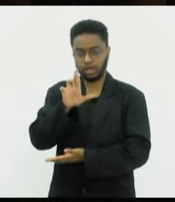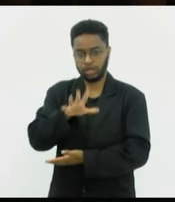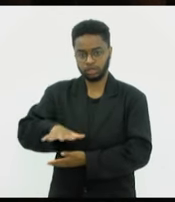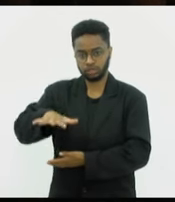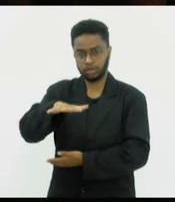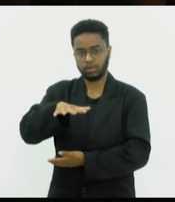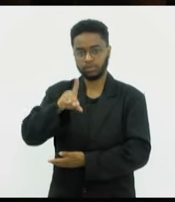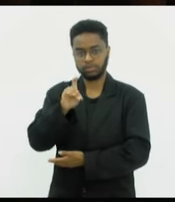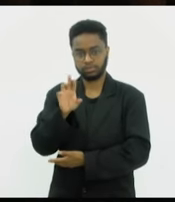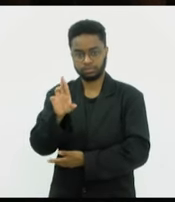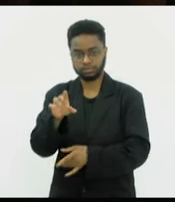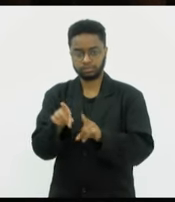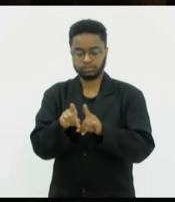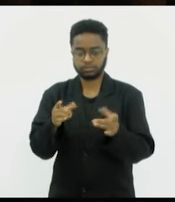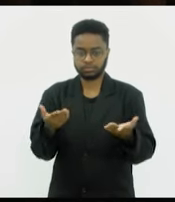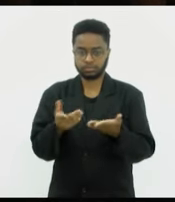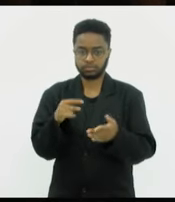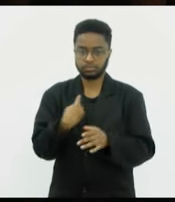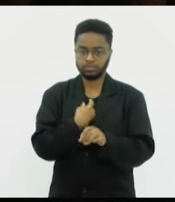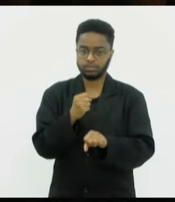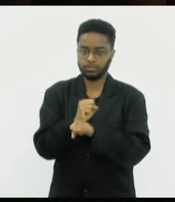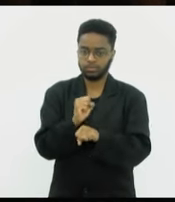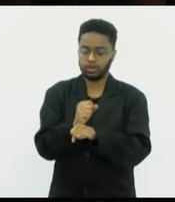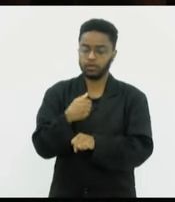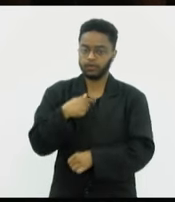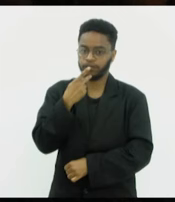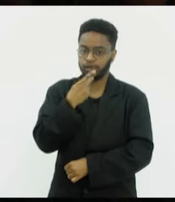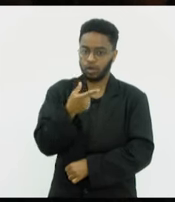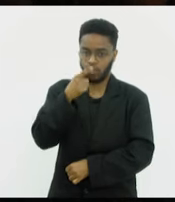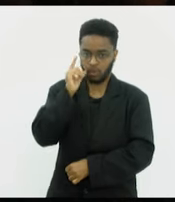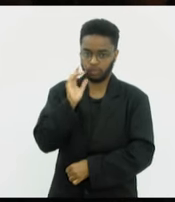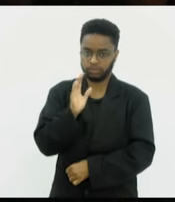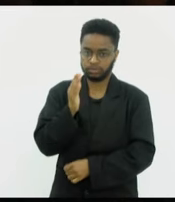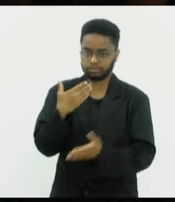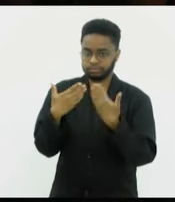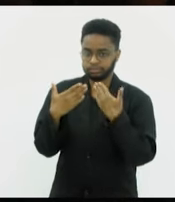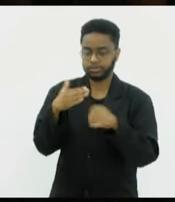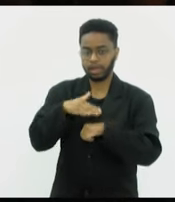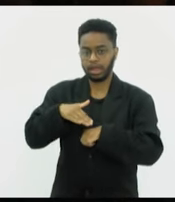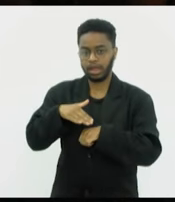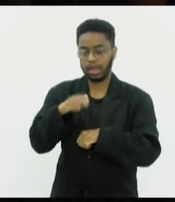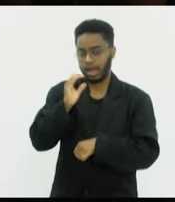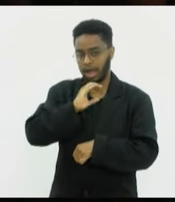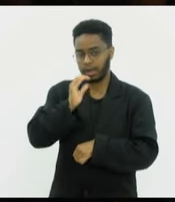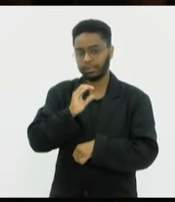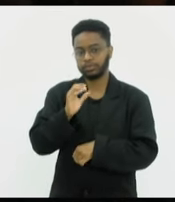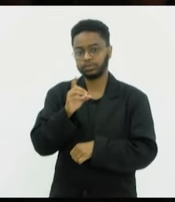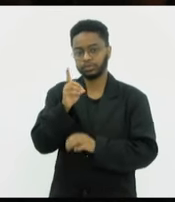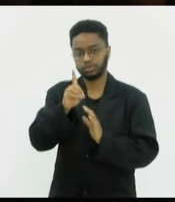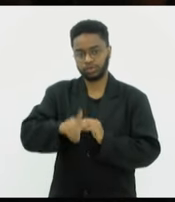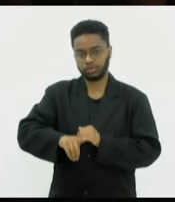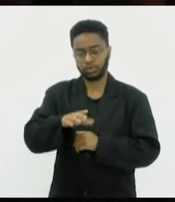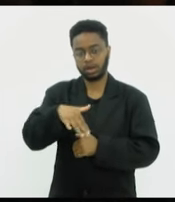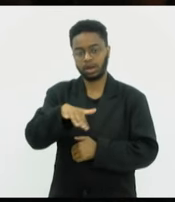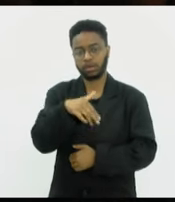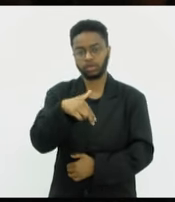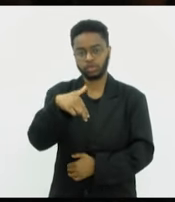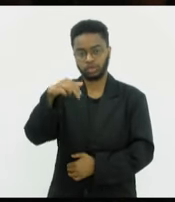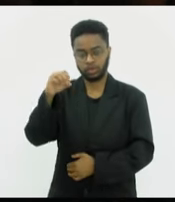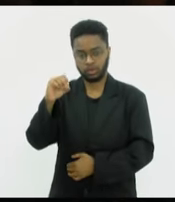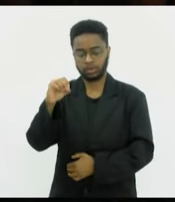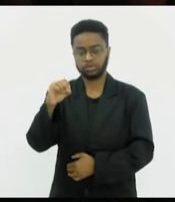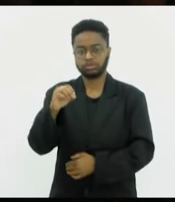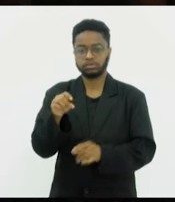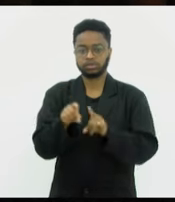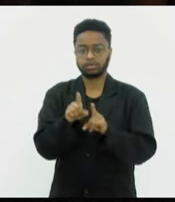nós estamos aguardando, eu falei ontem, rapidamente com a diretora da região noroeste fluminense, de uma parte do interior,